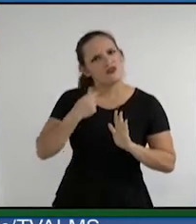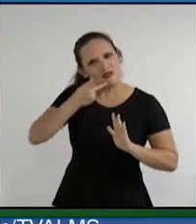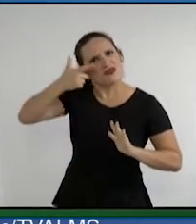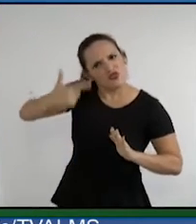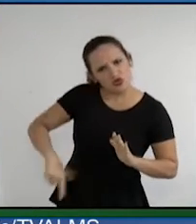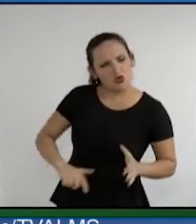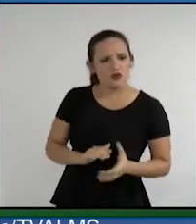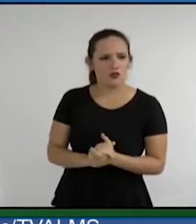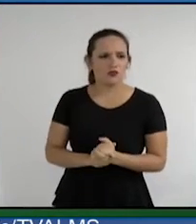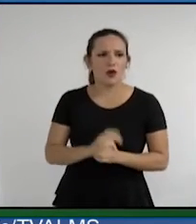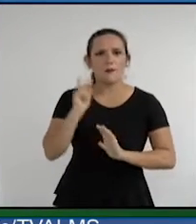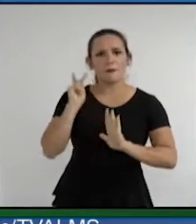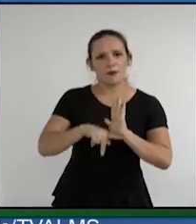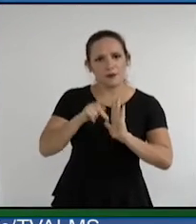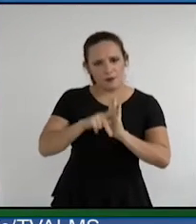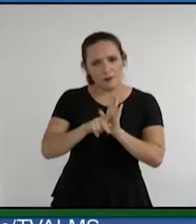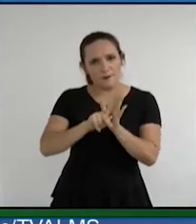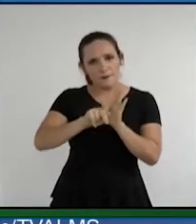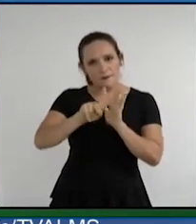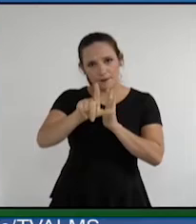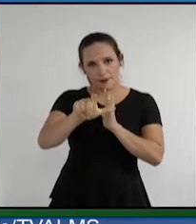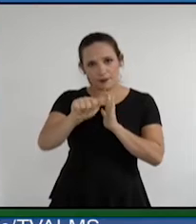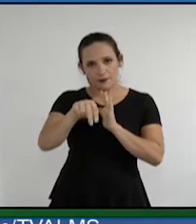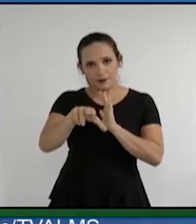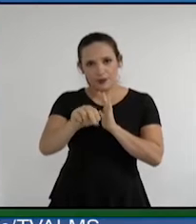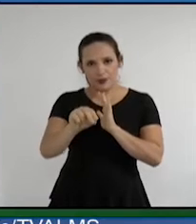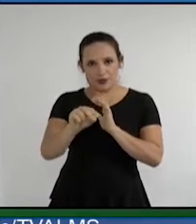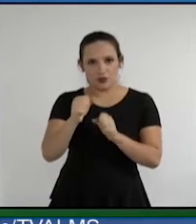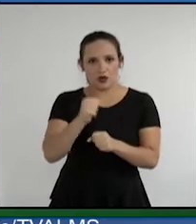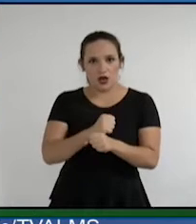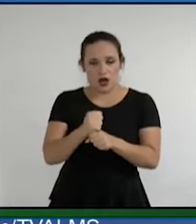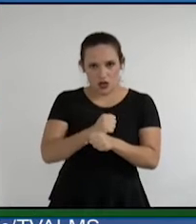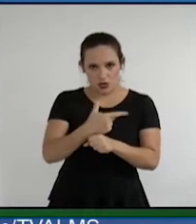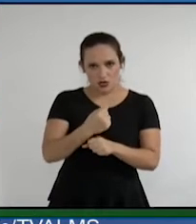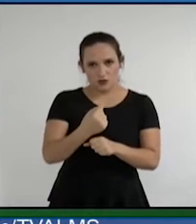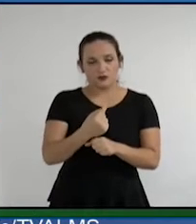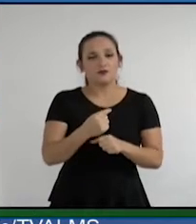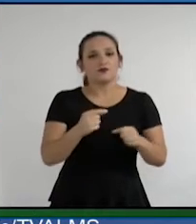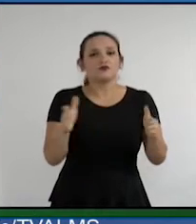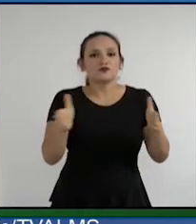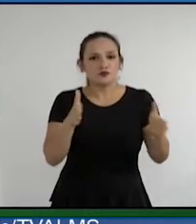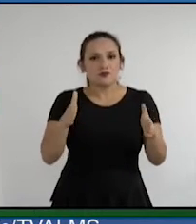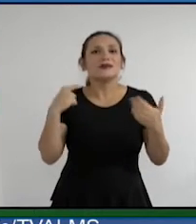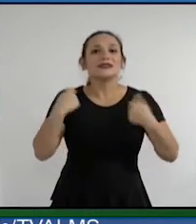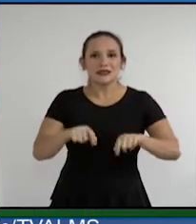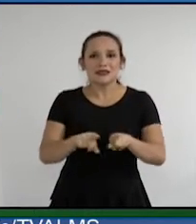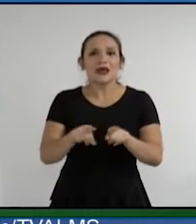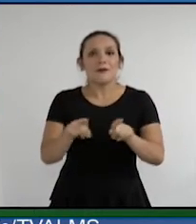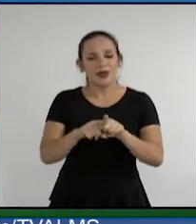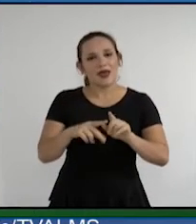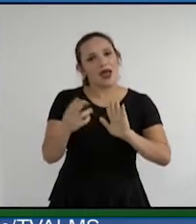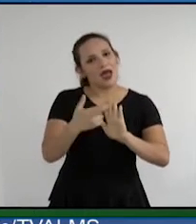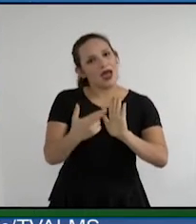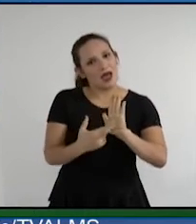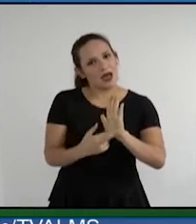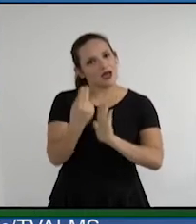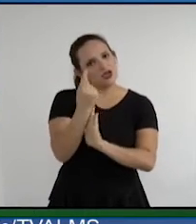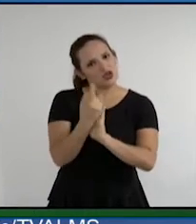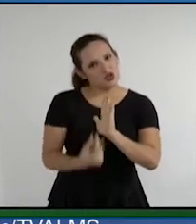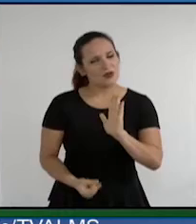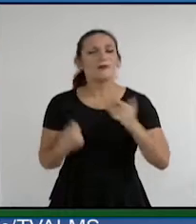plano plurianual, se não tiver previsto na LDO, na Lei de Diretrizes Orçamentárias. Aí é só